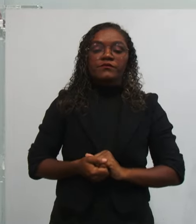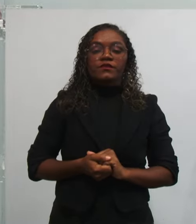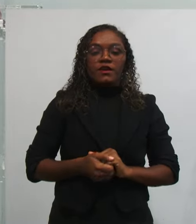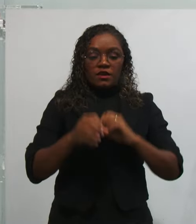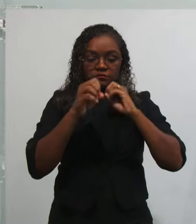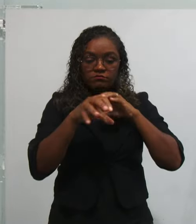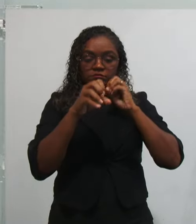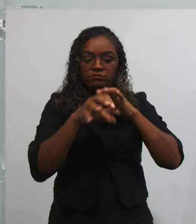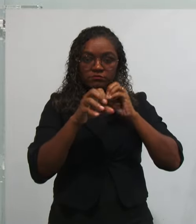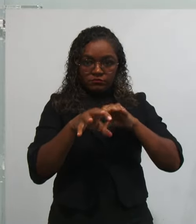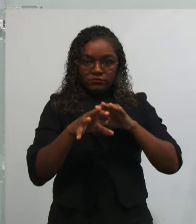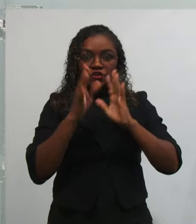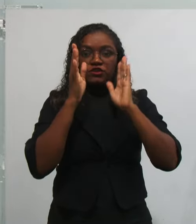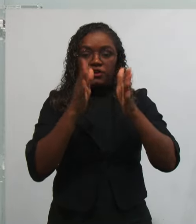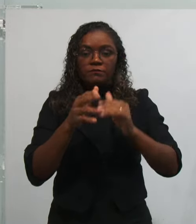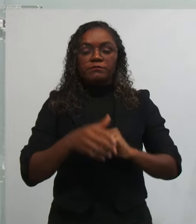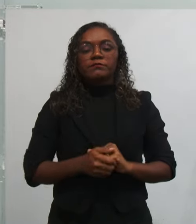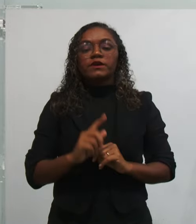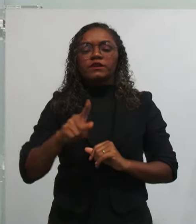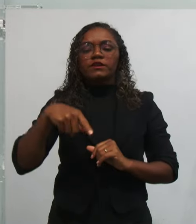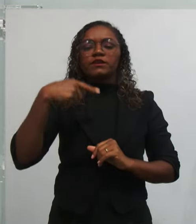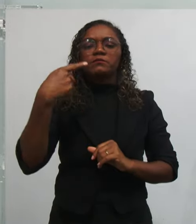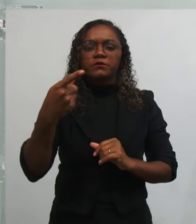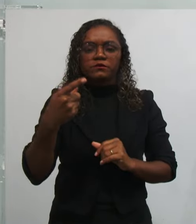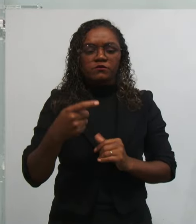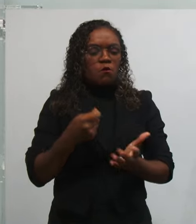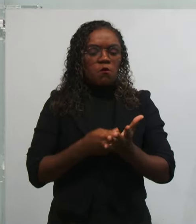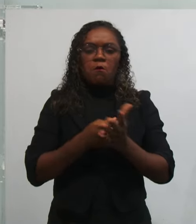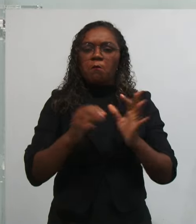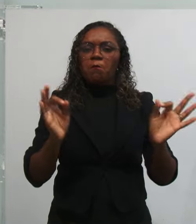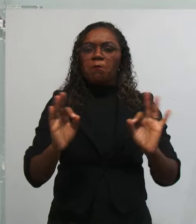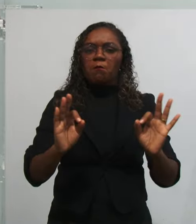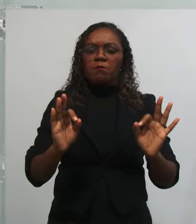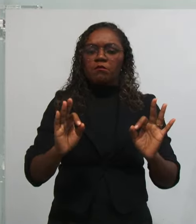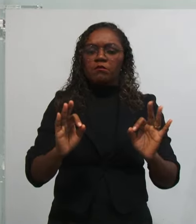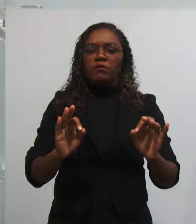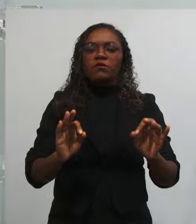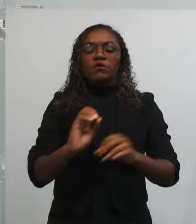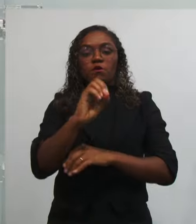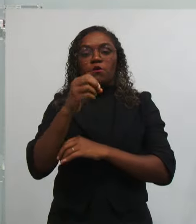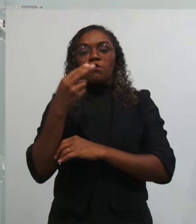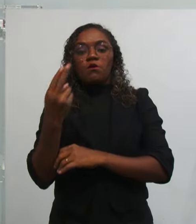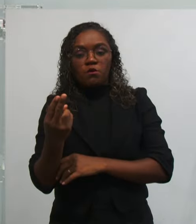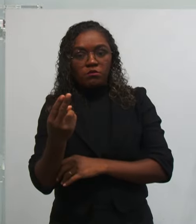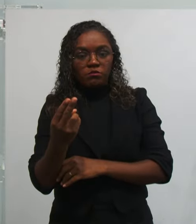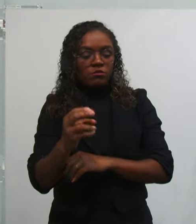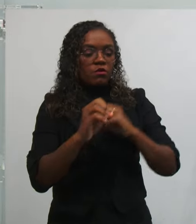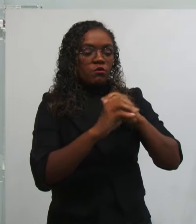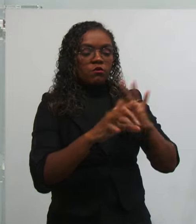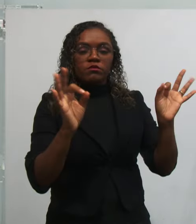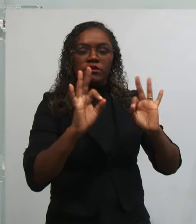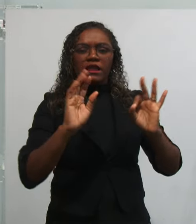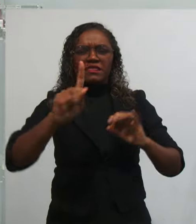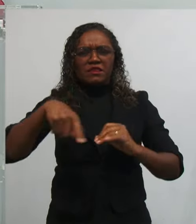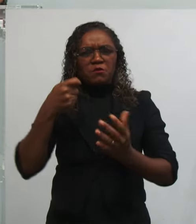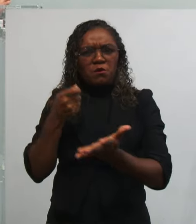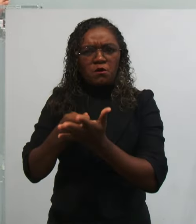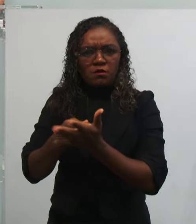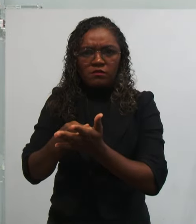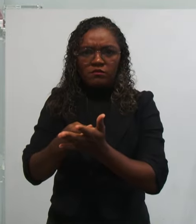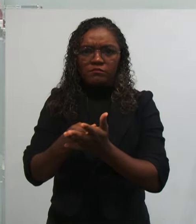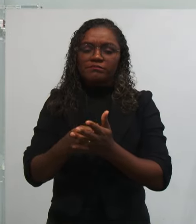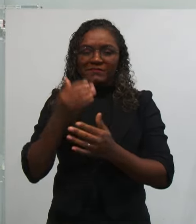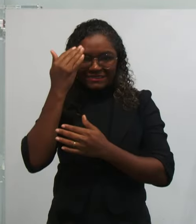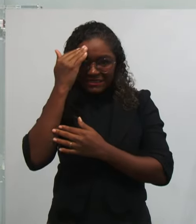algo e não cobrar não é ético também não ensinar e cobrar também não é ético Então o que é o